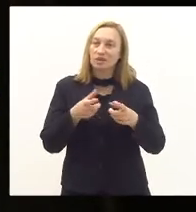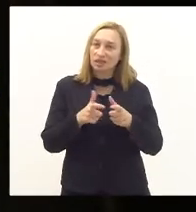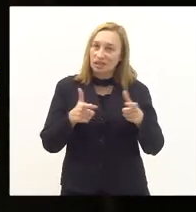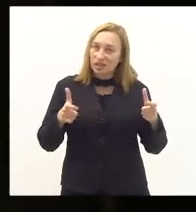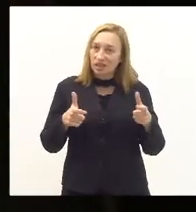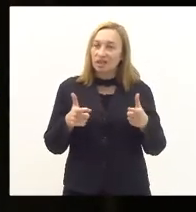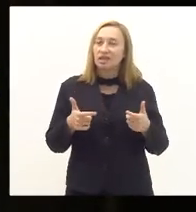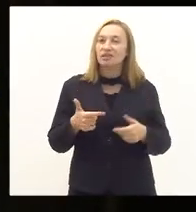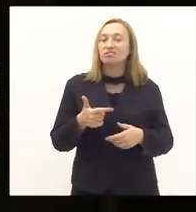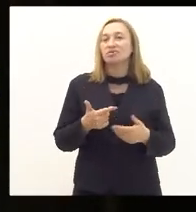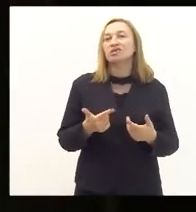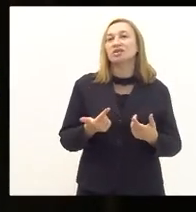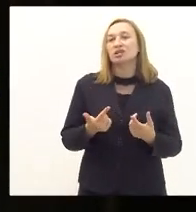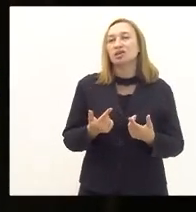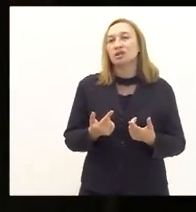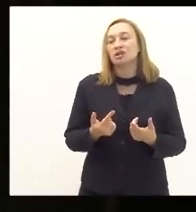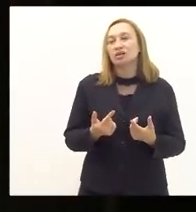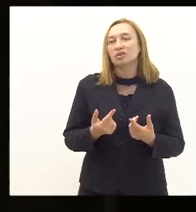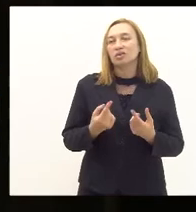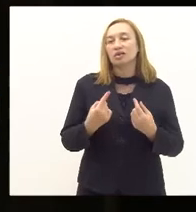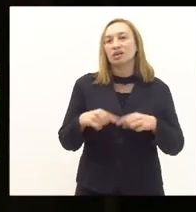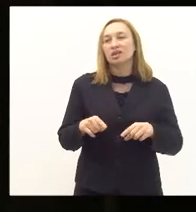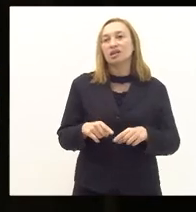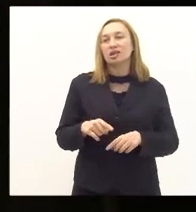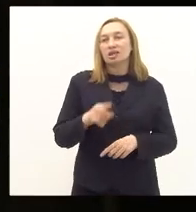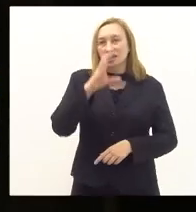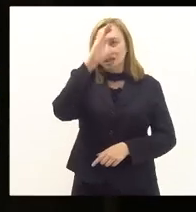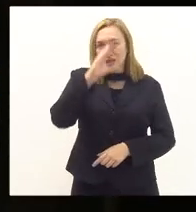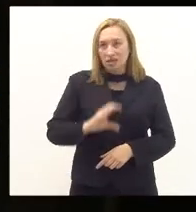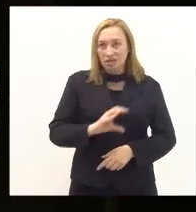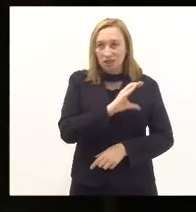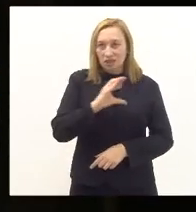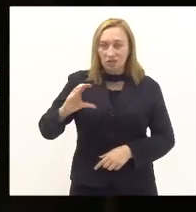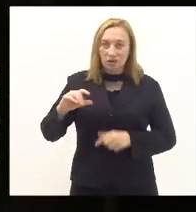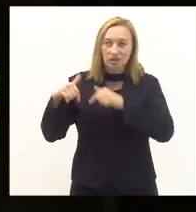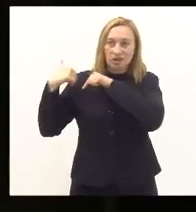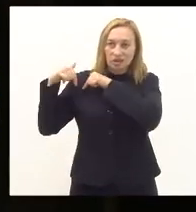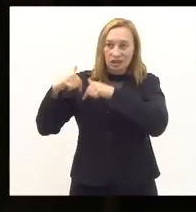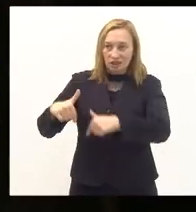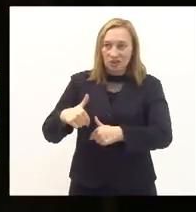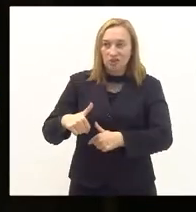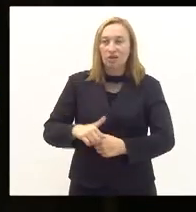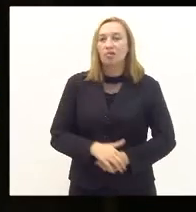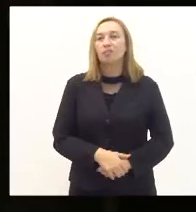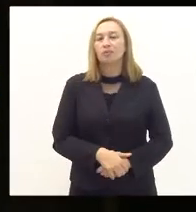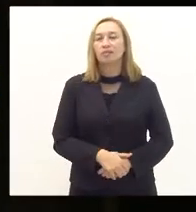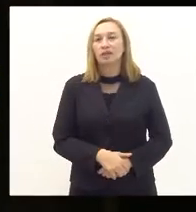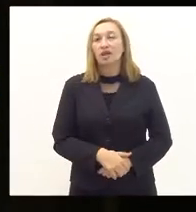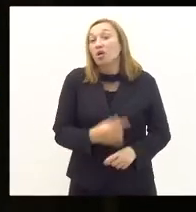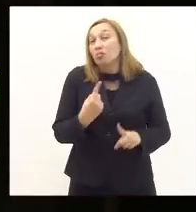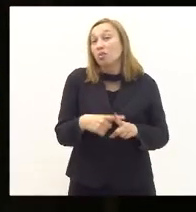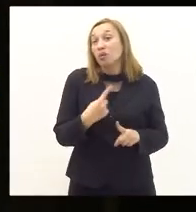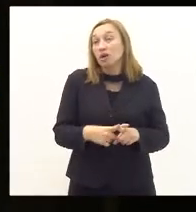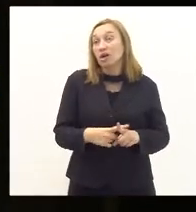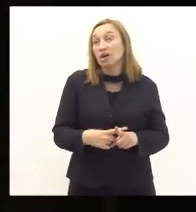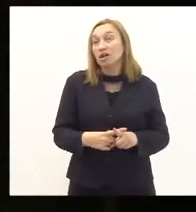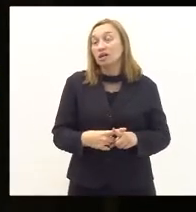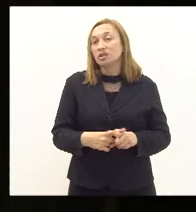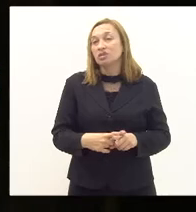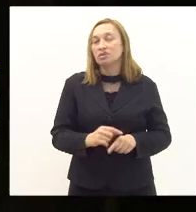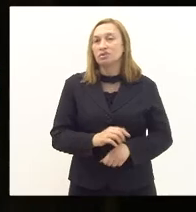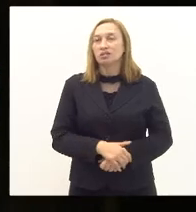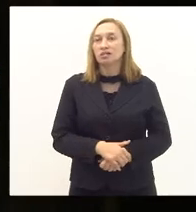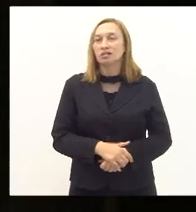embate desnecessário com a Igreja Católica tradicionalista, e porque